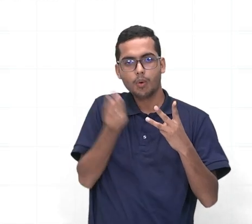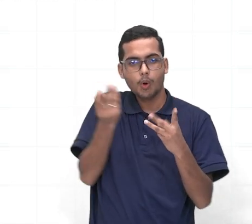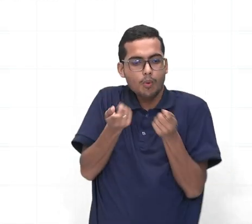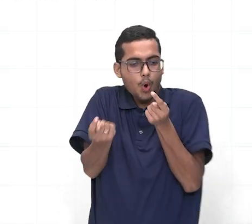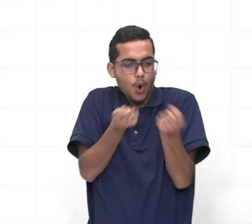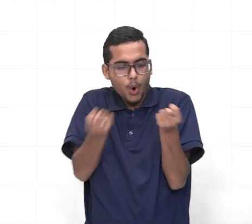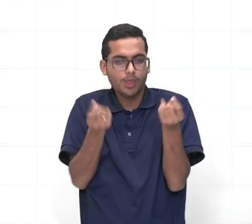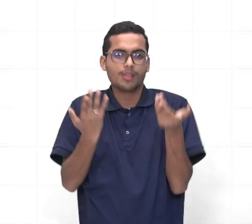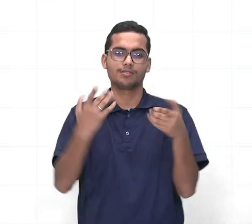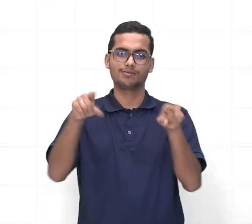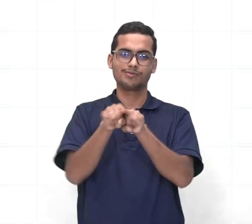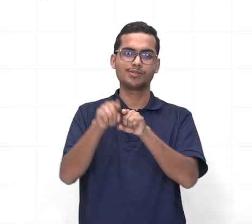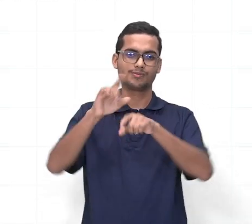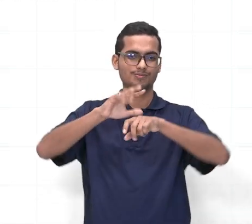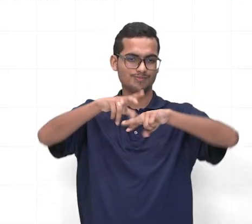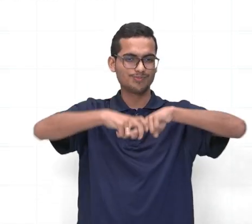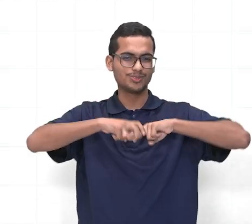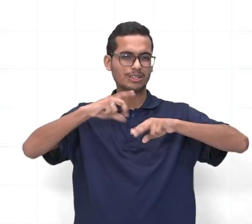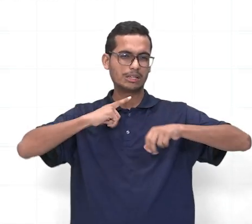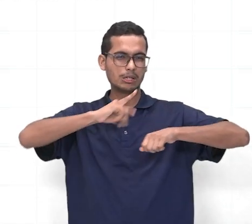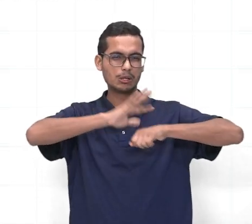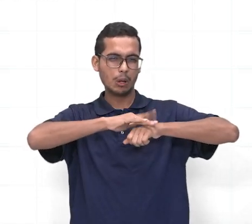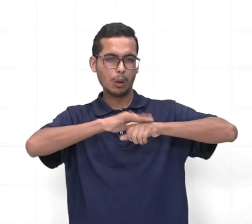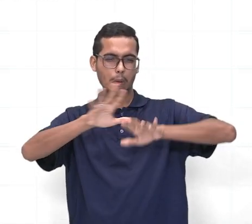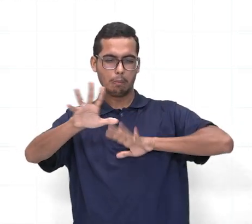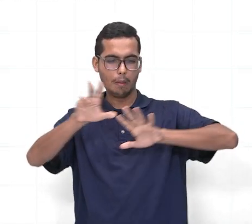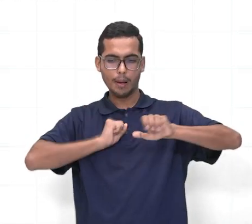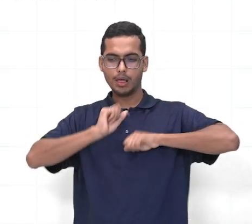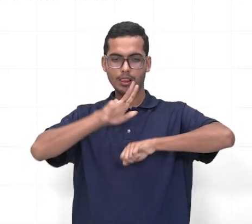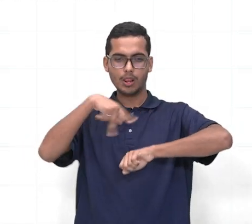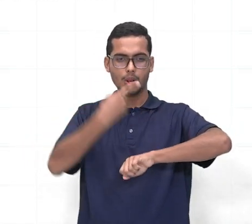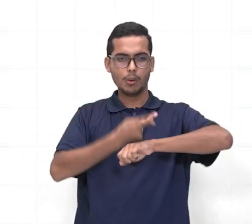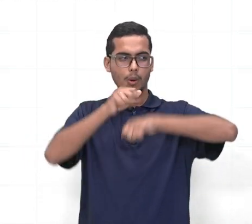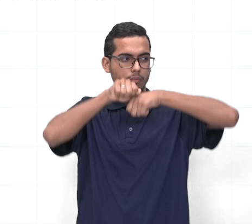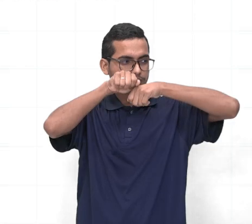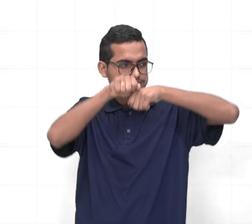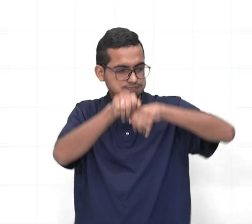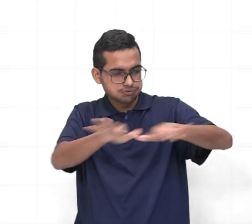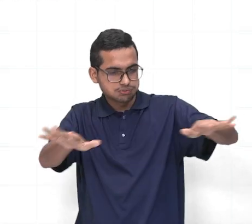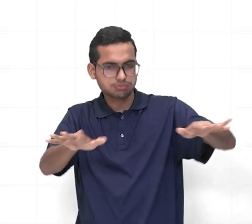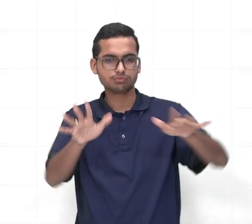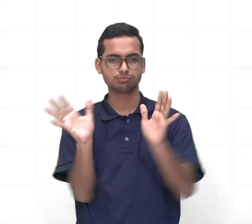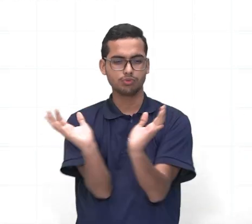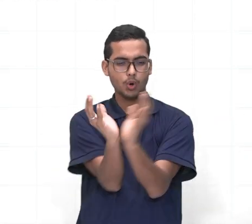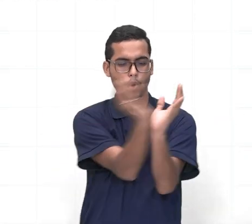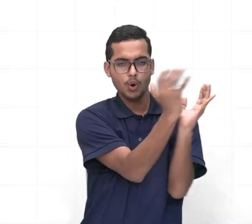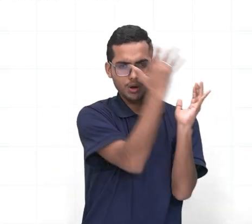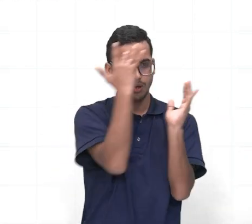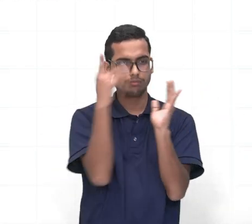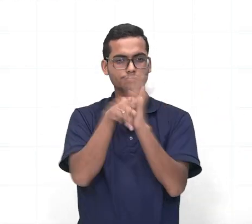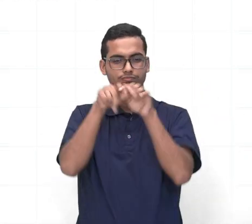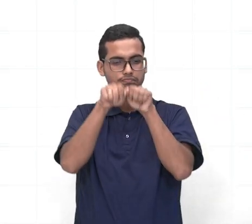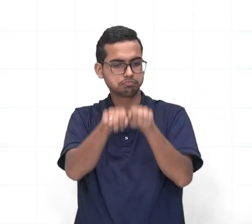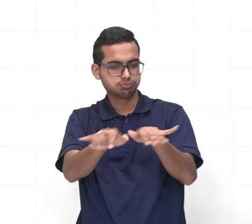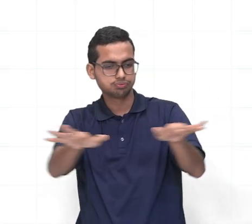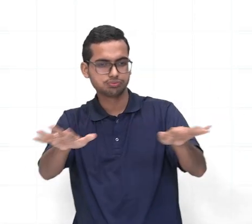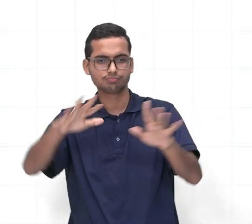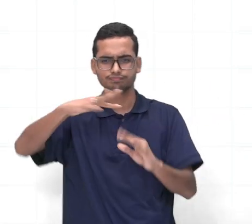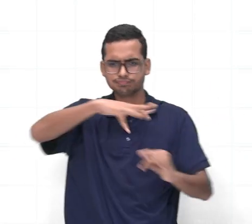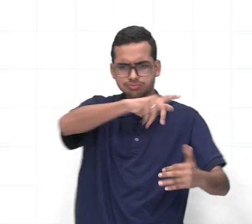por isso que se espalha, né, para um grande número de pessoas em todo o mundo.